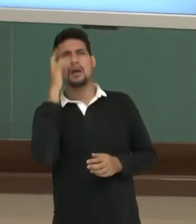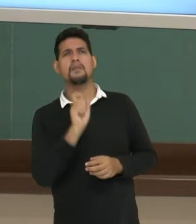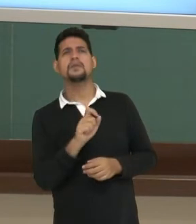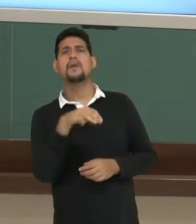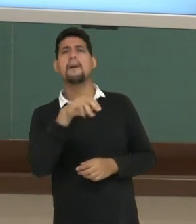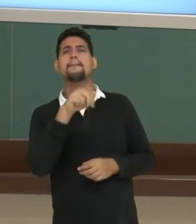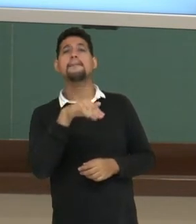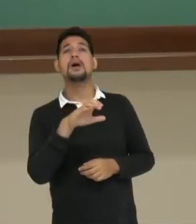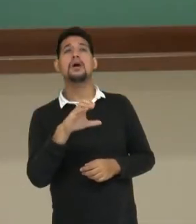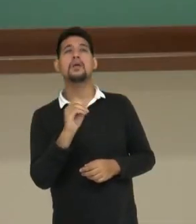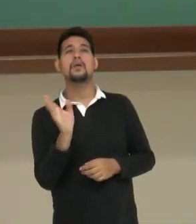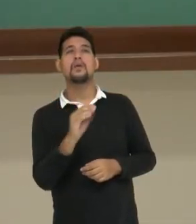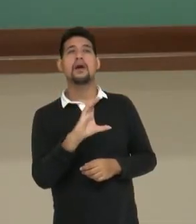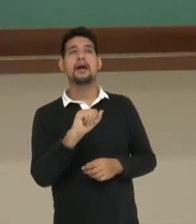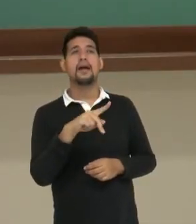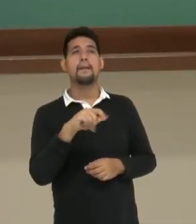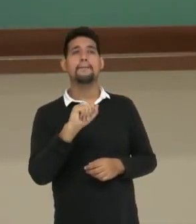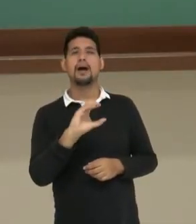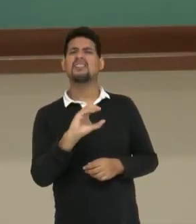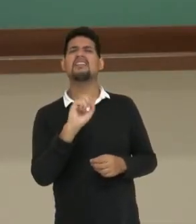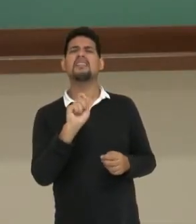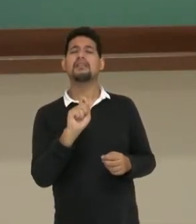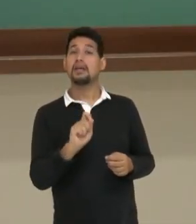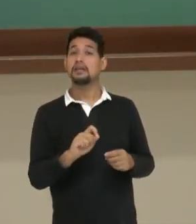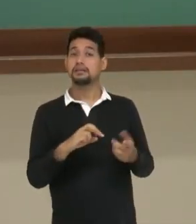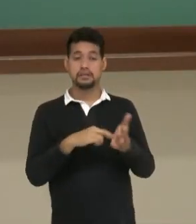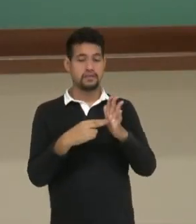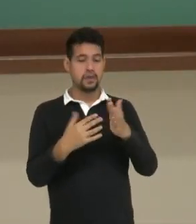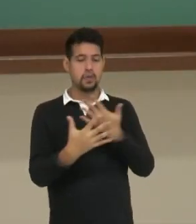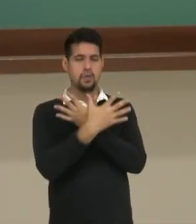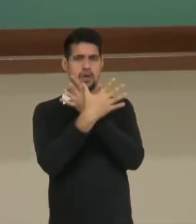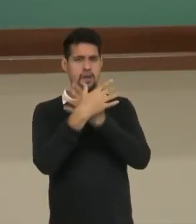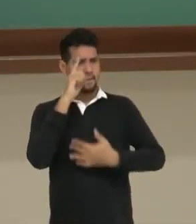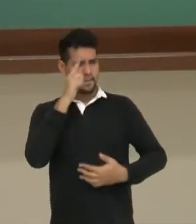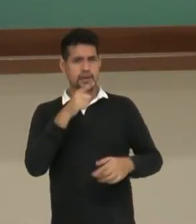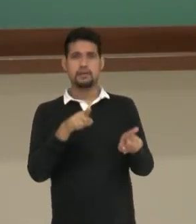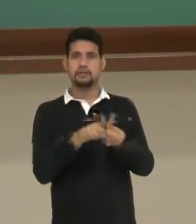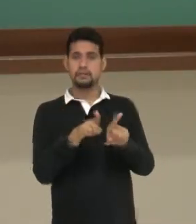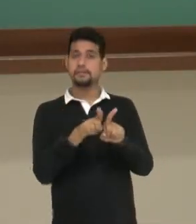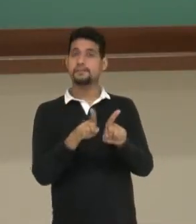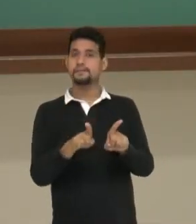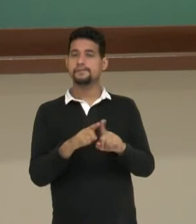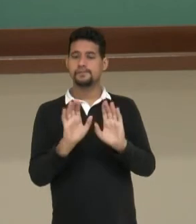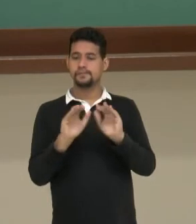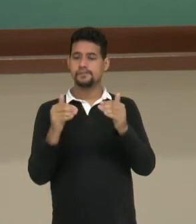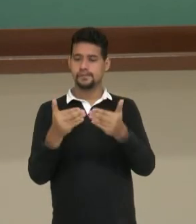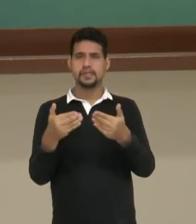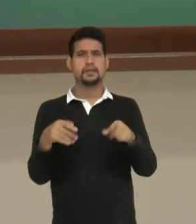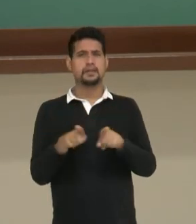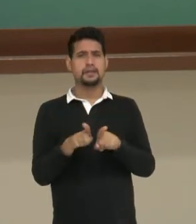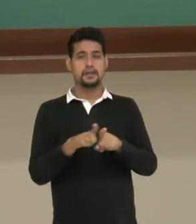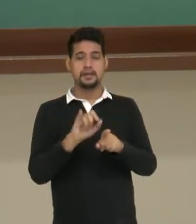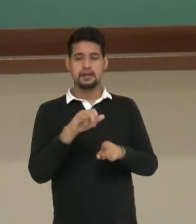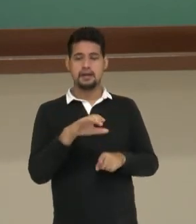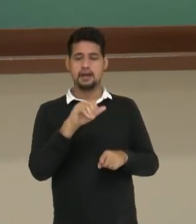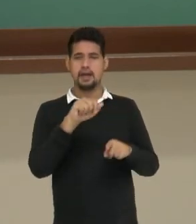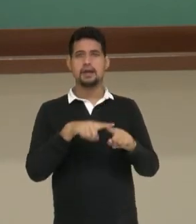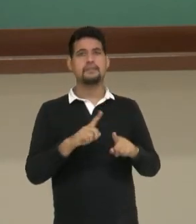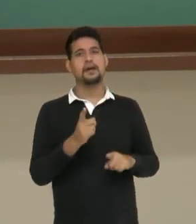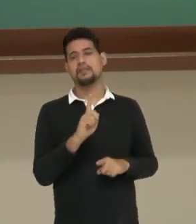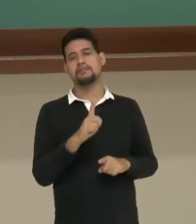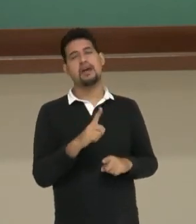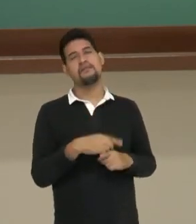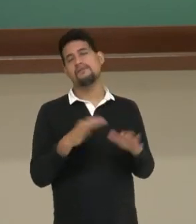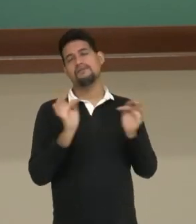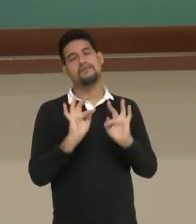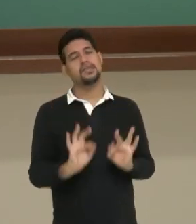Era, então, um inca que era dominado, enfim, uma das tribos dominadas pelos incas e que não estava